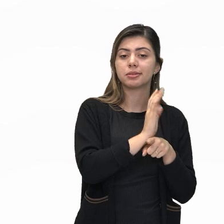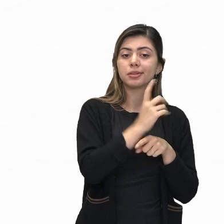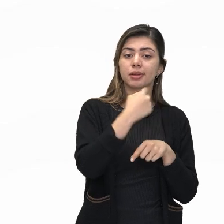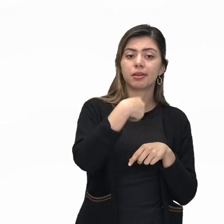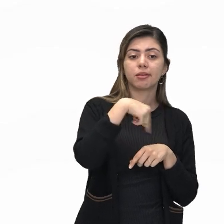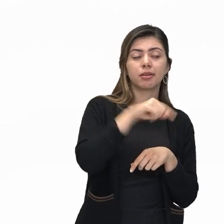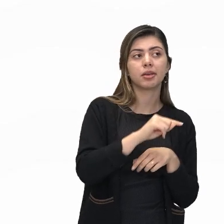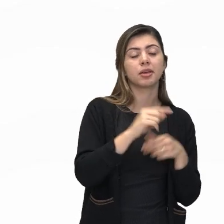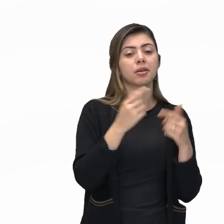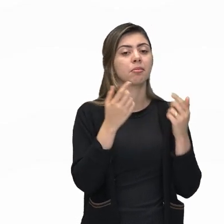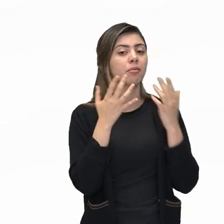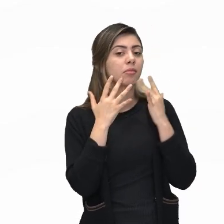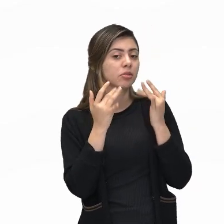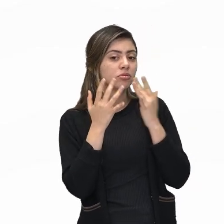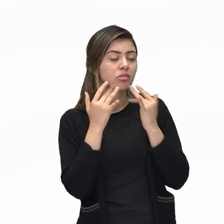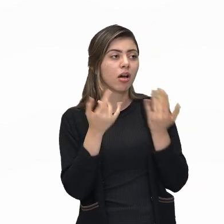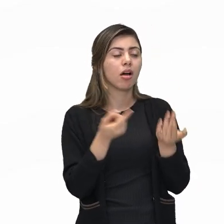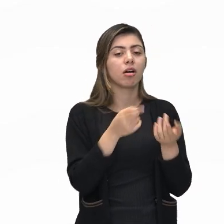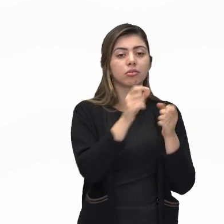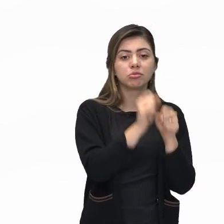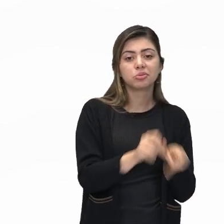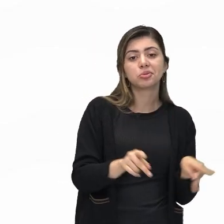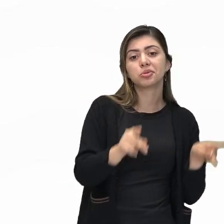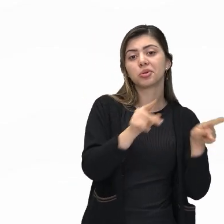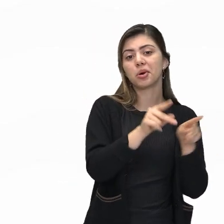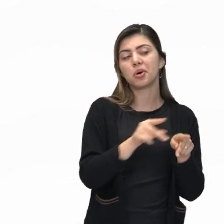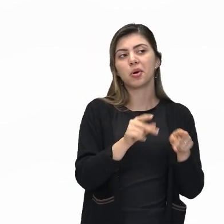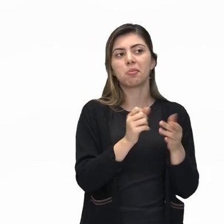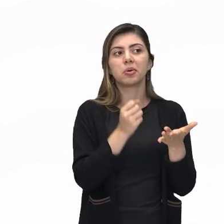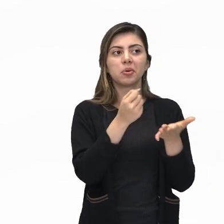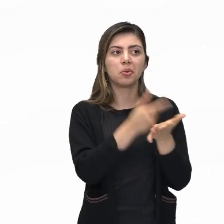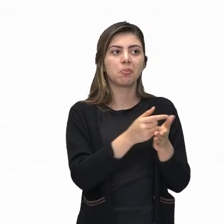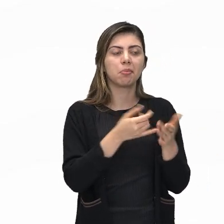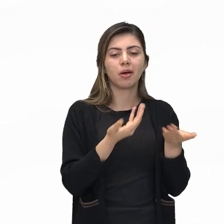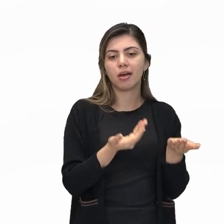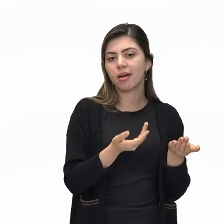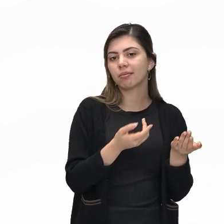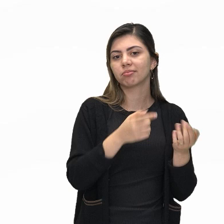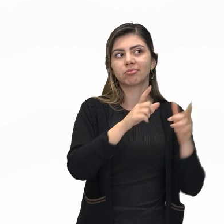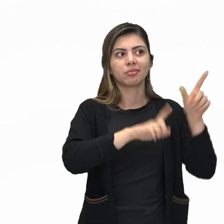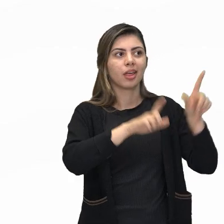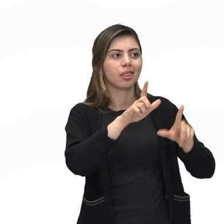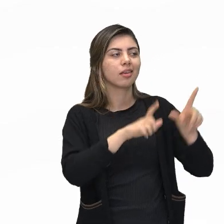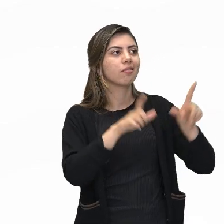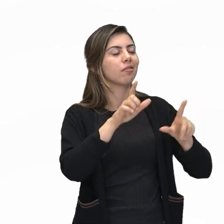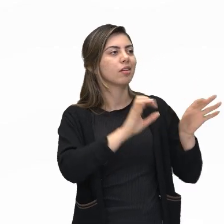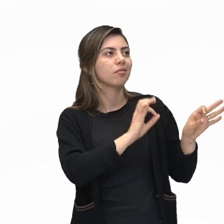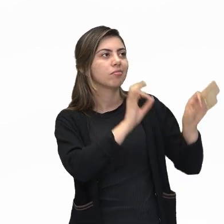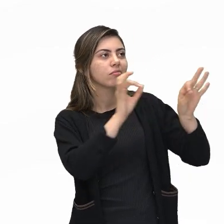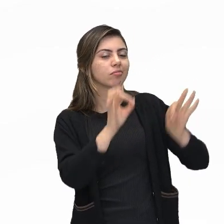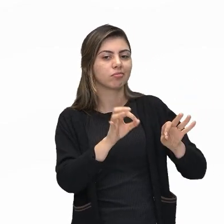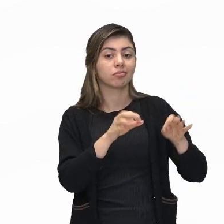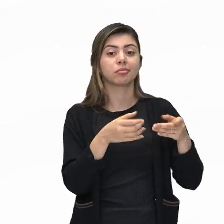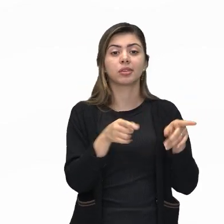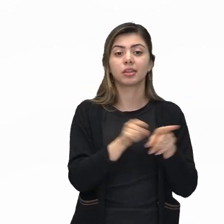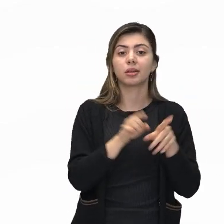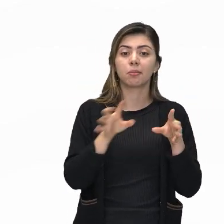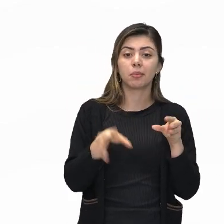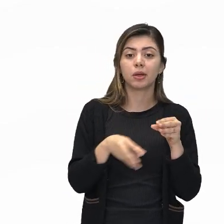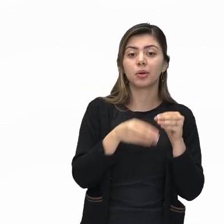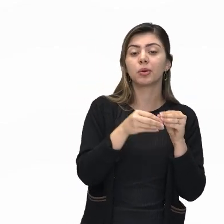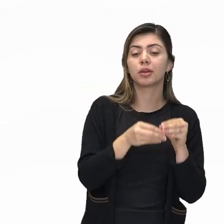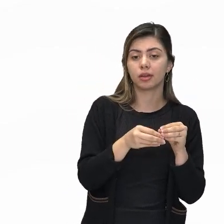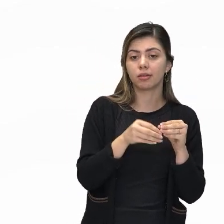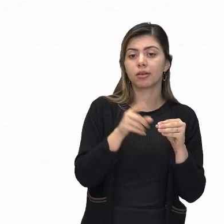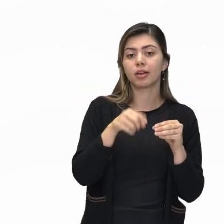dos teatros, shopping center, né? Fazer ali uma compra, televisão. Soma-se ainda a contemplação, como é o